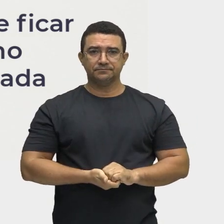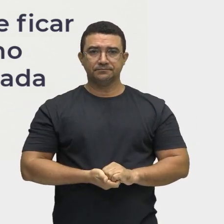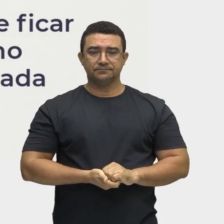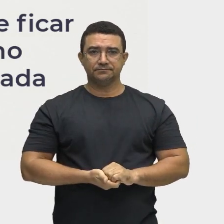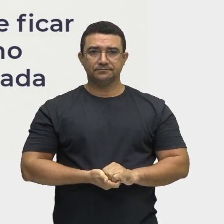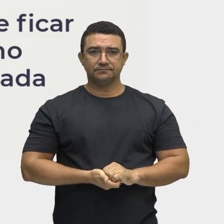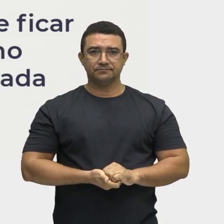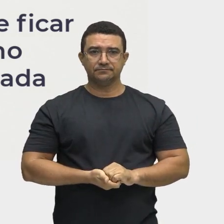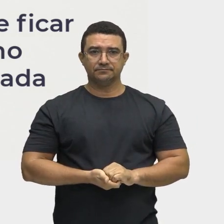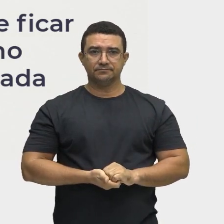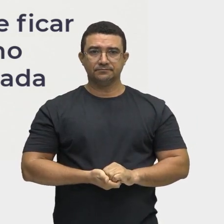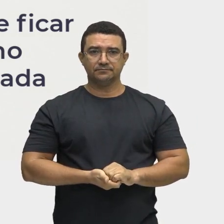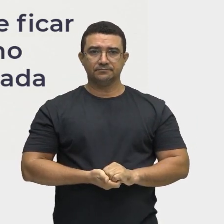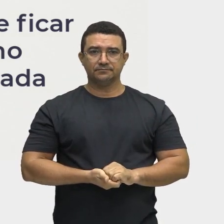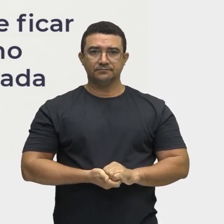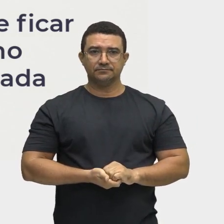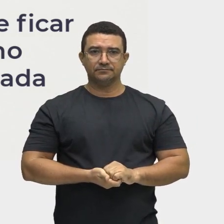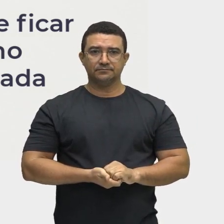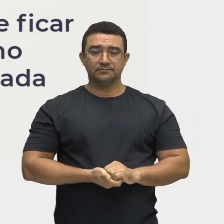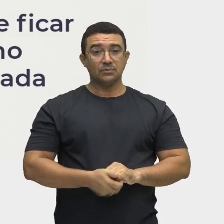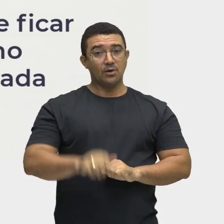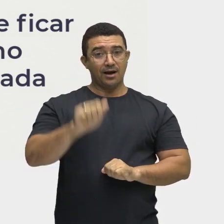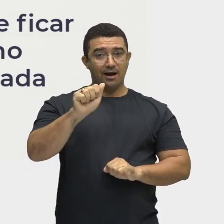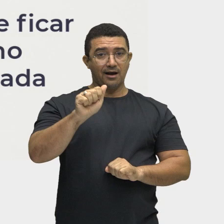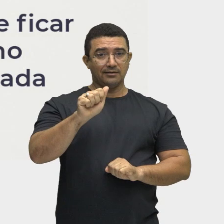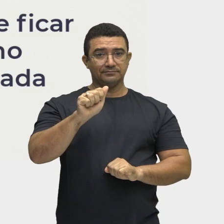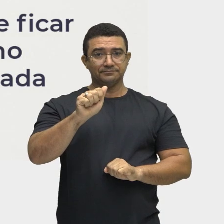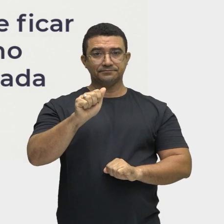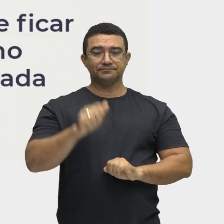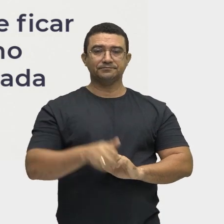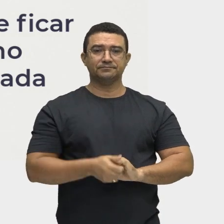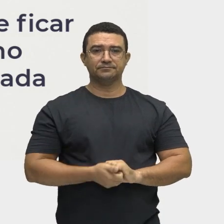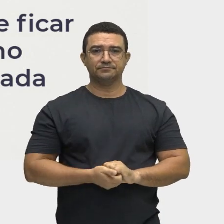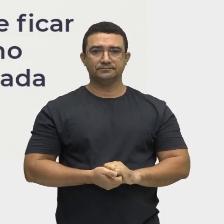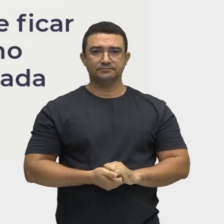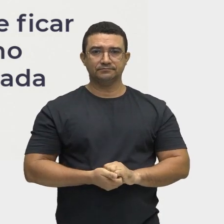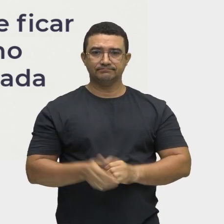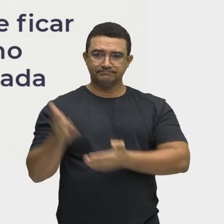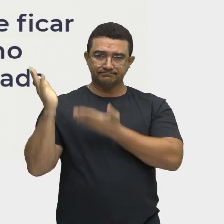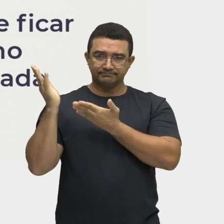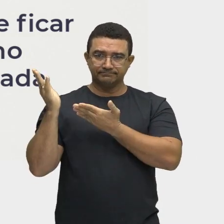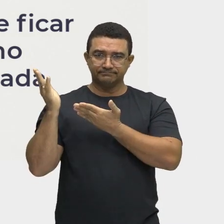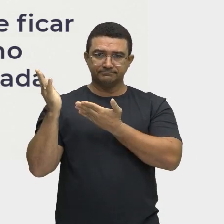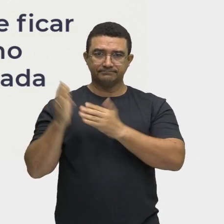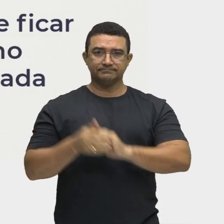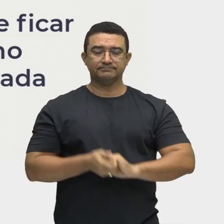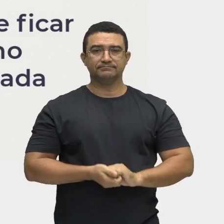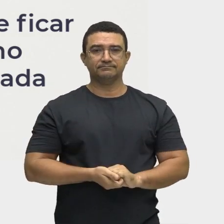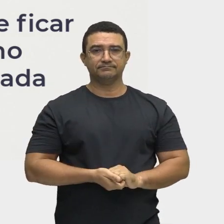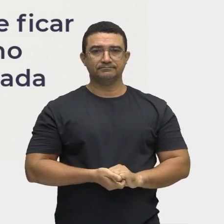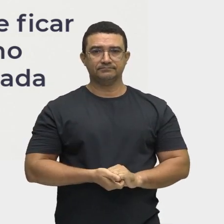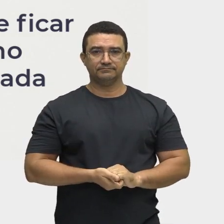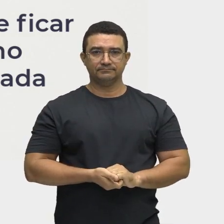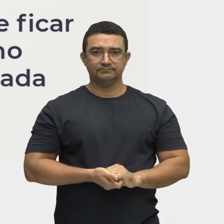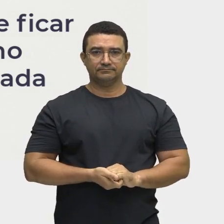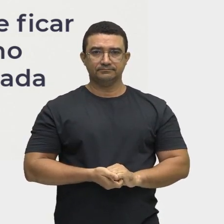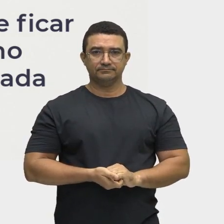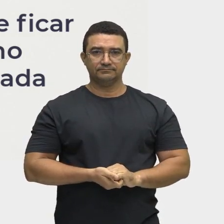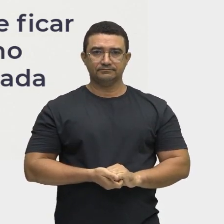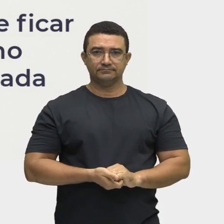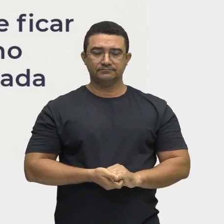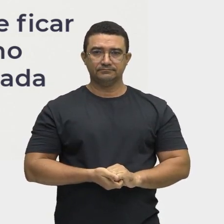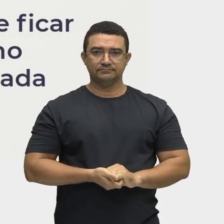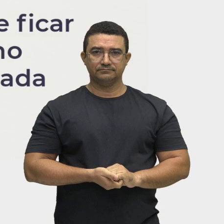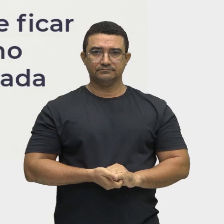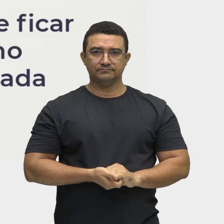a letra A nós temos, né? Do, live, you, where. Então, primeiro WH word